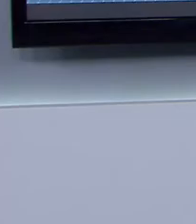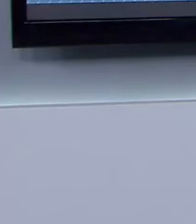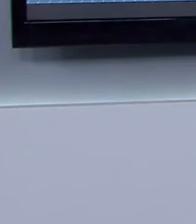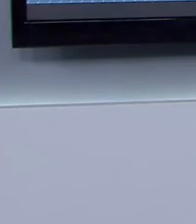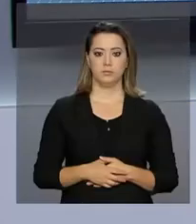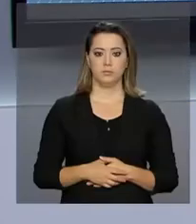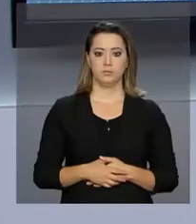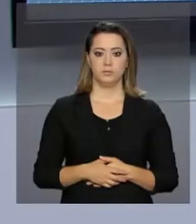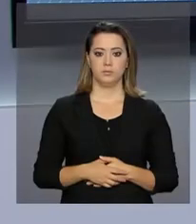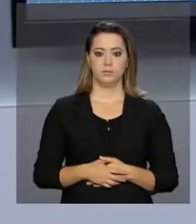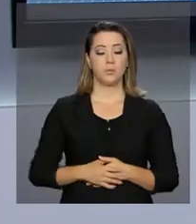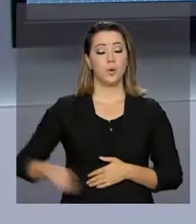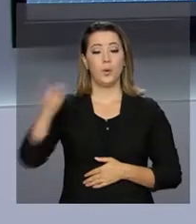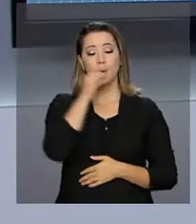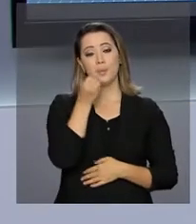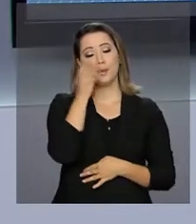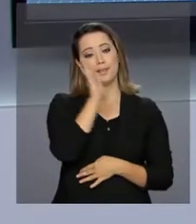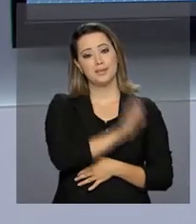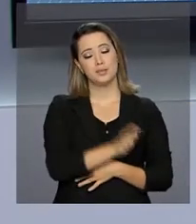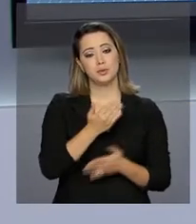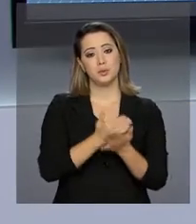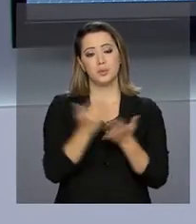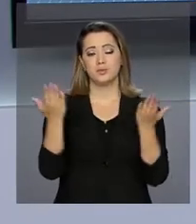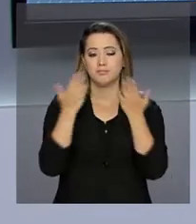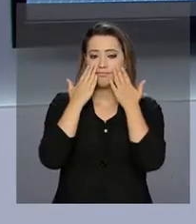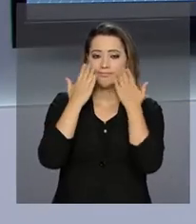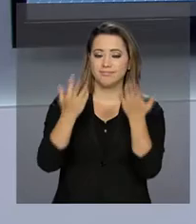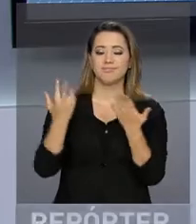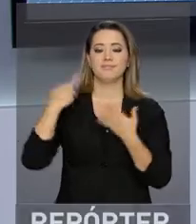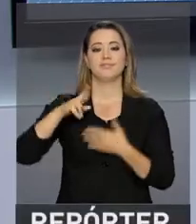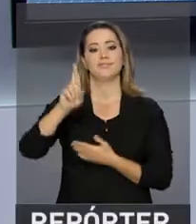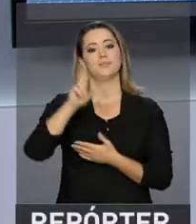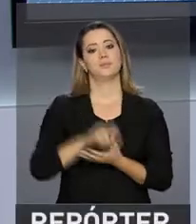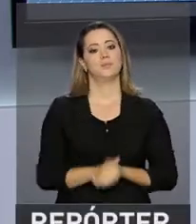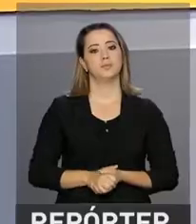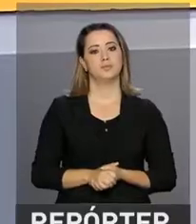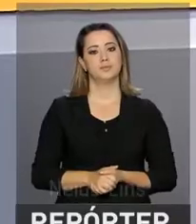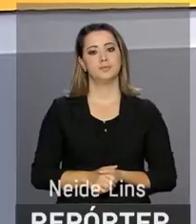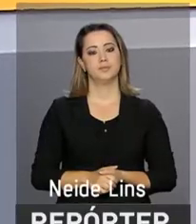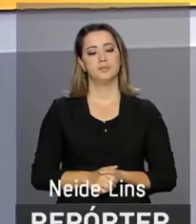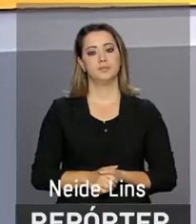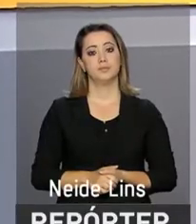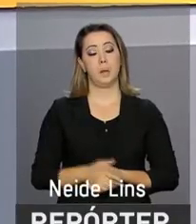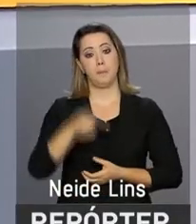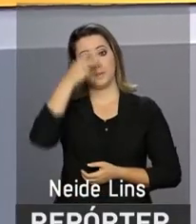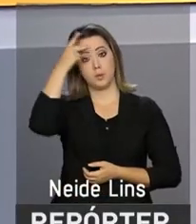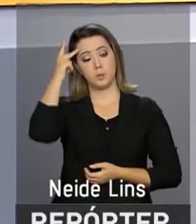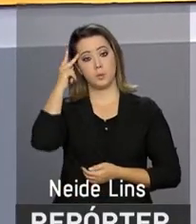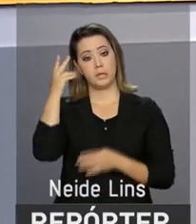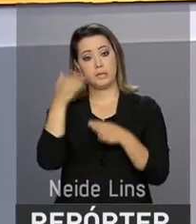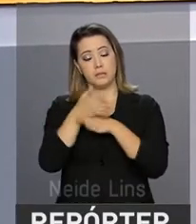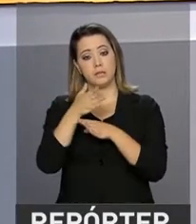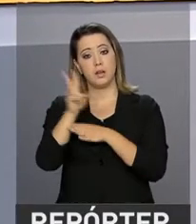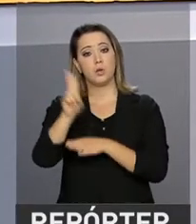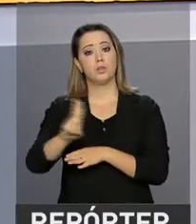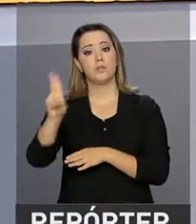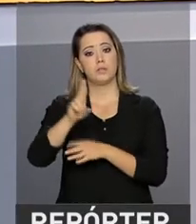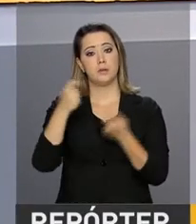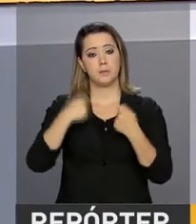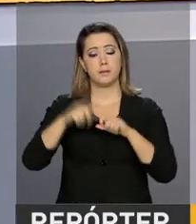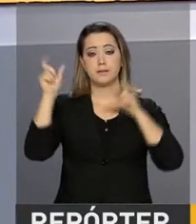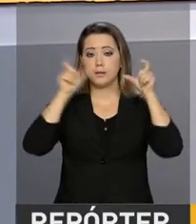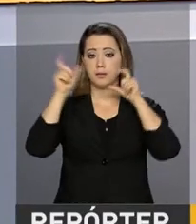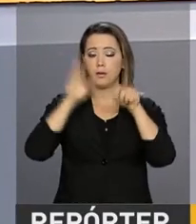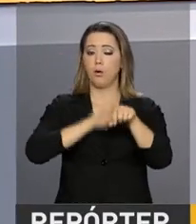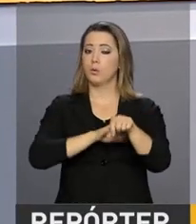olá boa tarde e começa agora mais uma edição do repórter nbr quem está pensando em ingressar na universidade deve